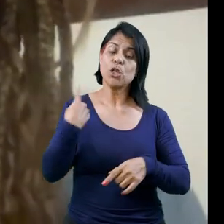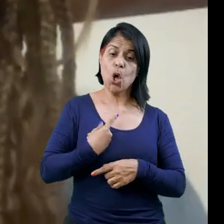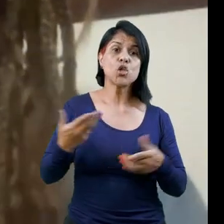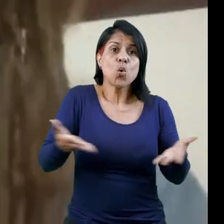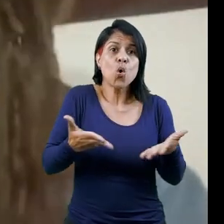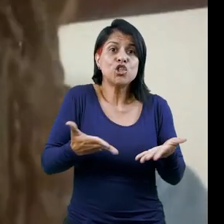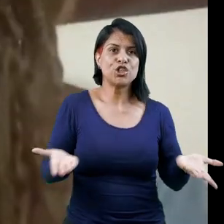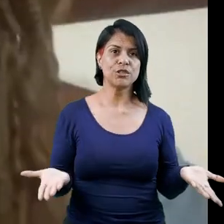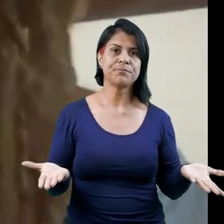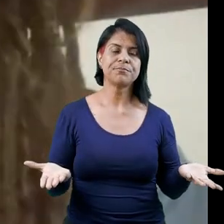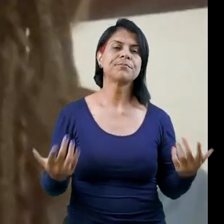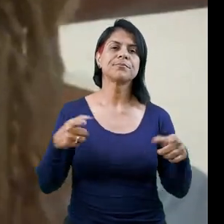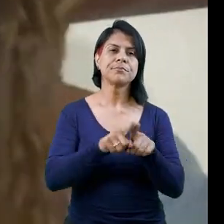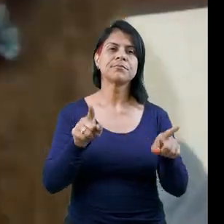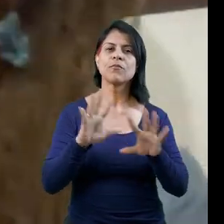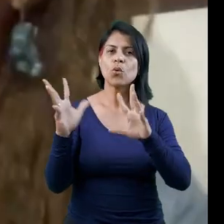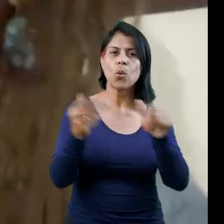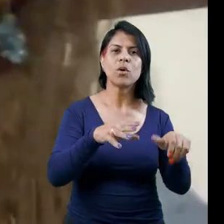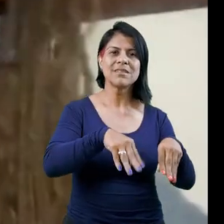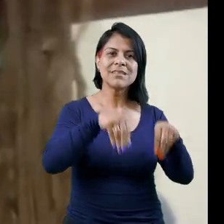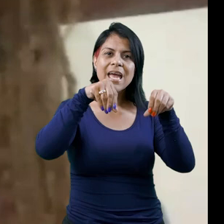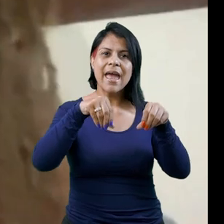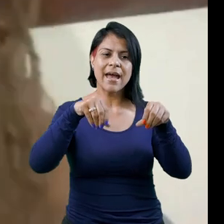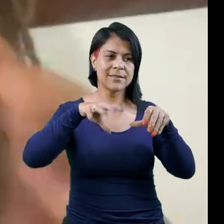fruto. E essas terras